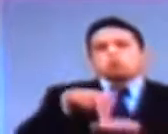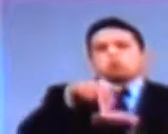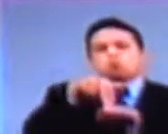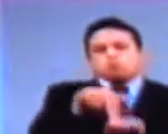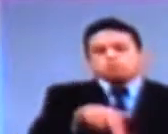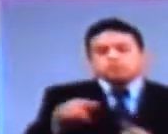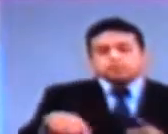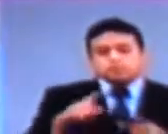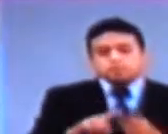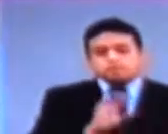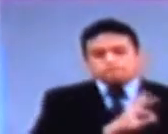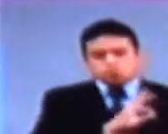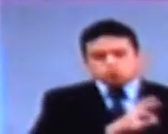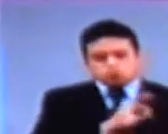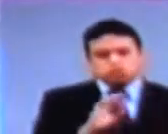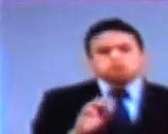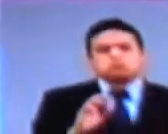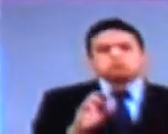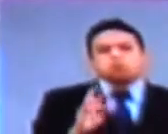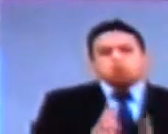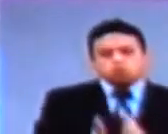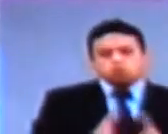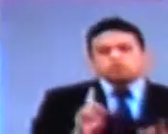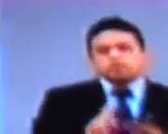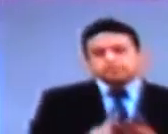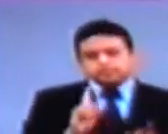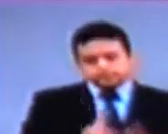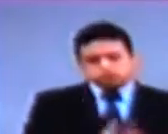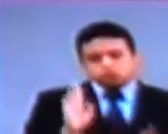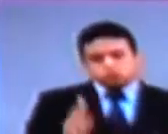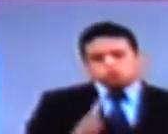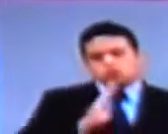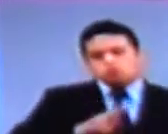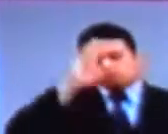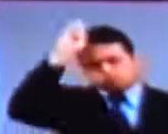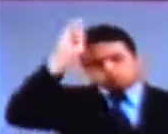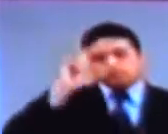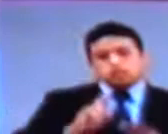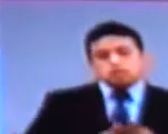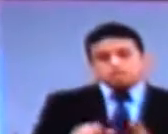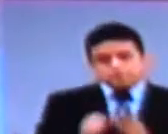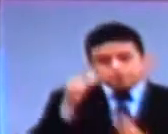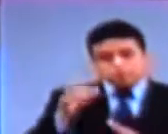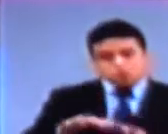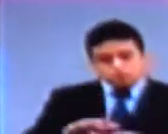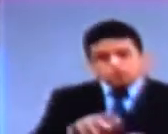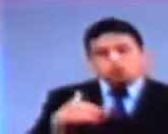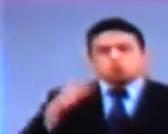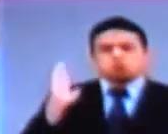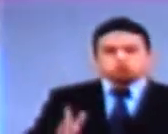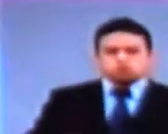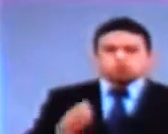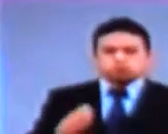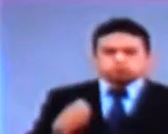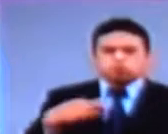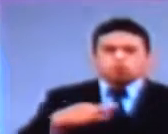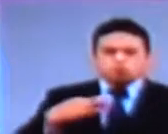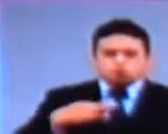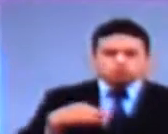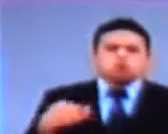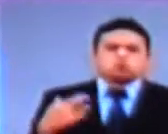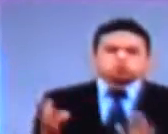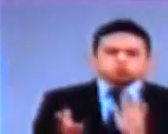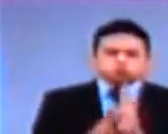Rodoviária tem um irmão meu que participa desde o primeiro, como eu, desde a primeira caminhada. Nós ajudamos, nós somos voluntários. Eu quero